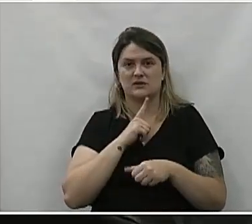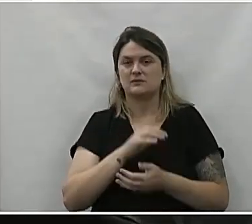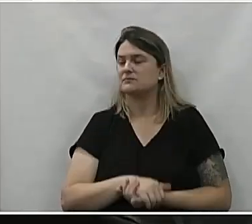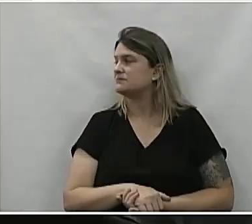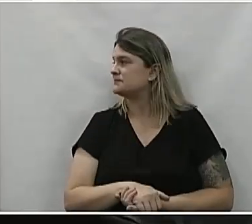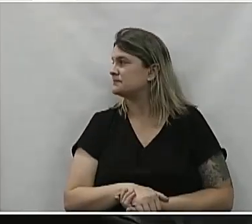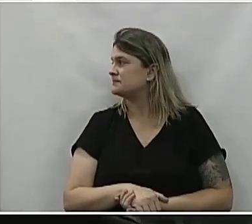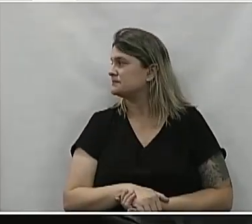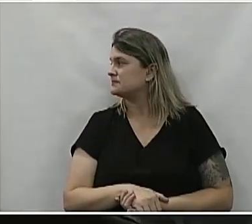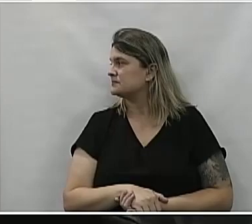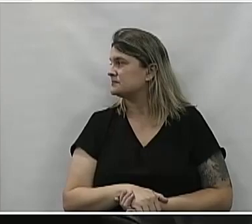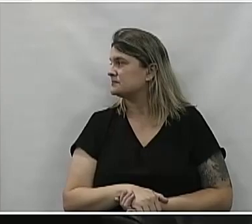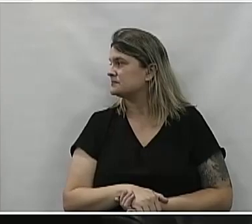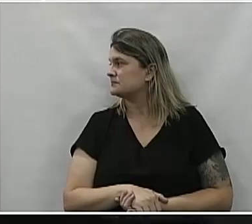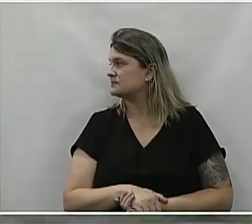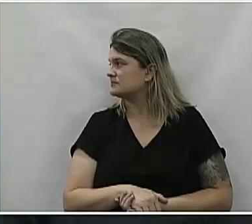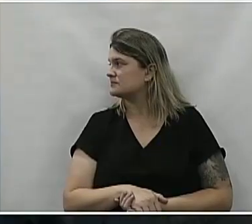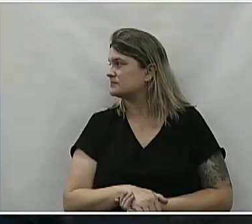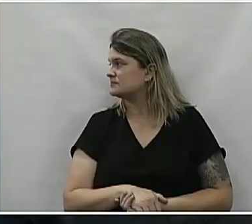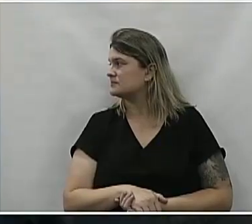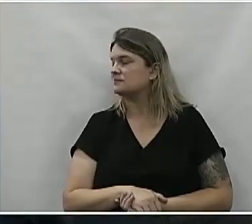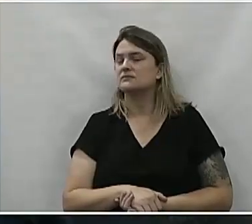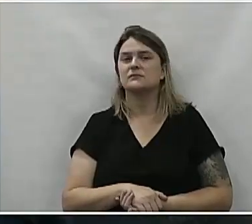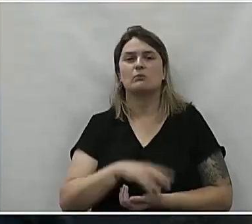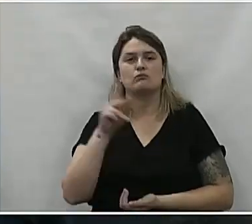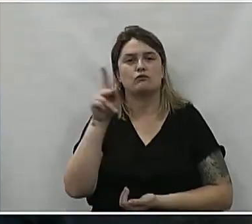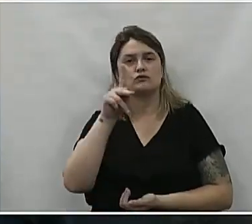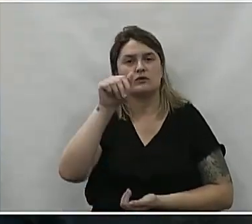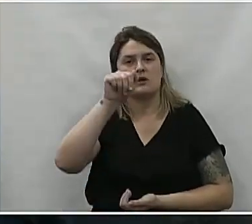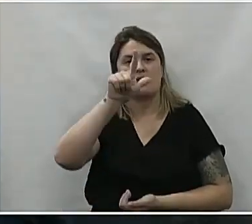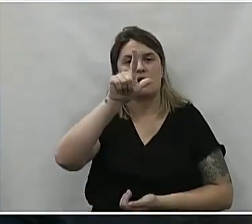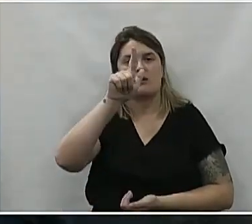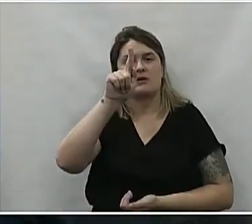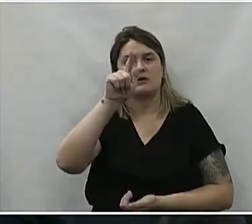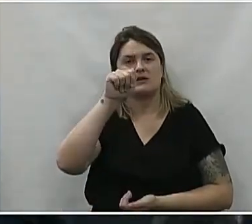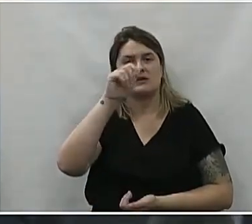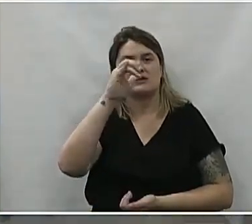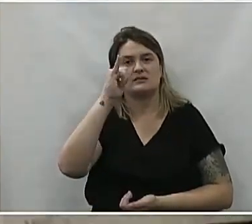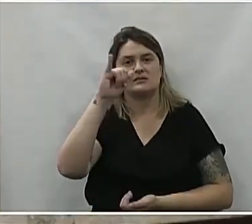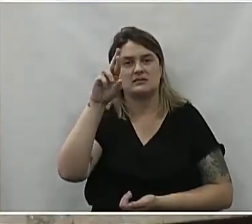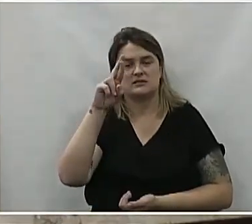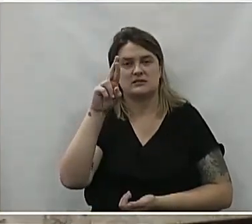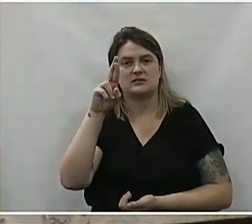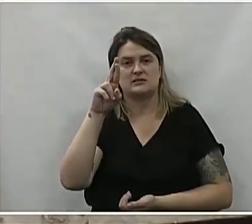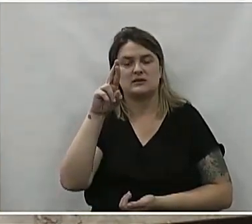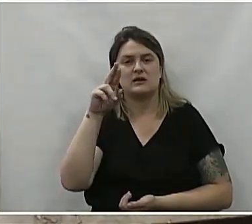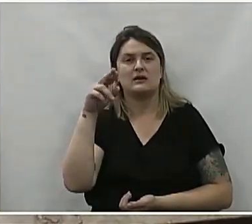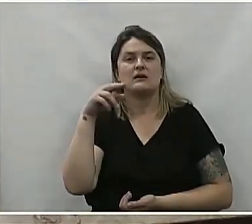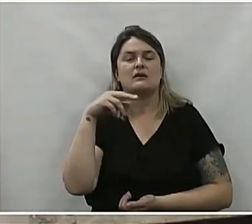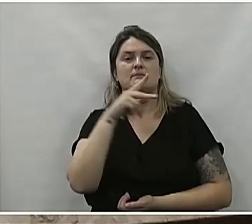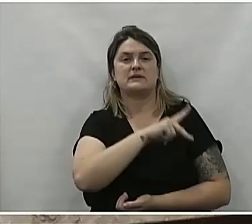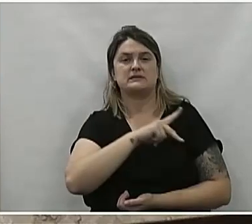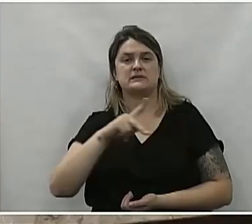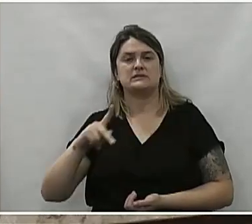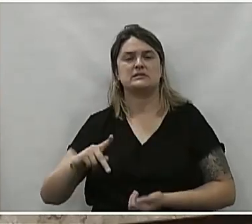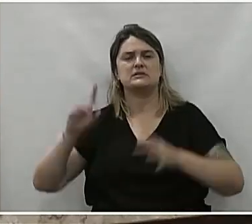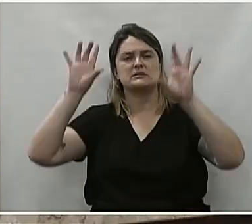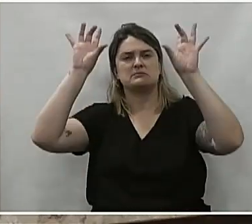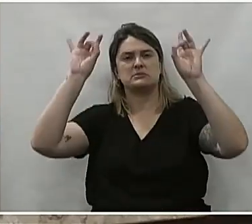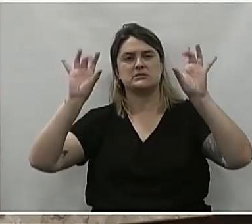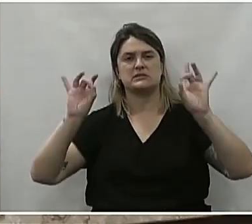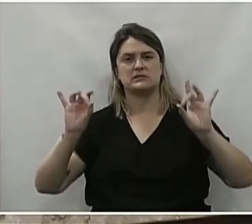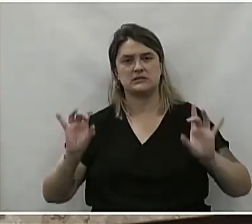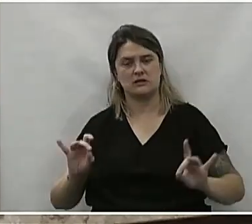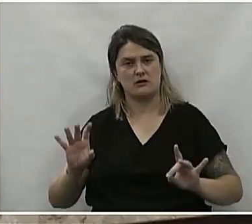destacar O senhor Algacir Foi o nosso Presidente de honra Quando